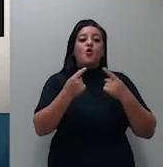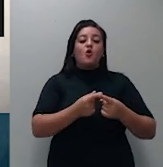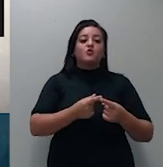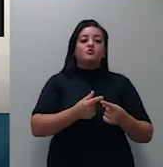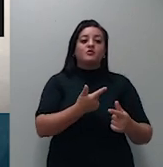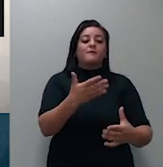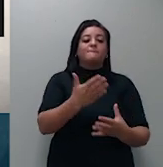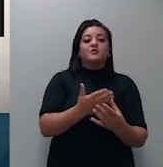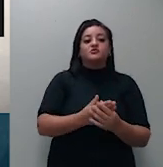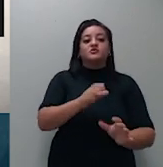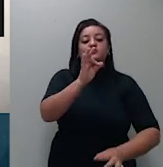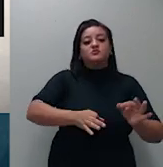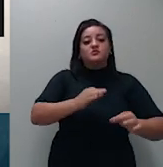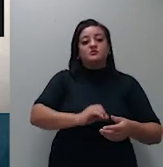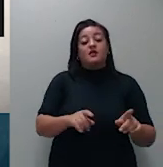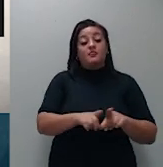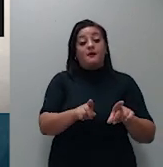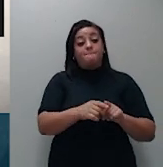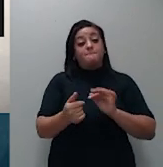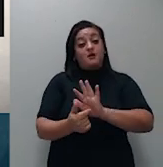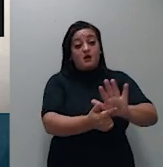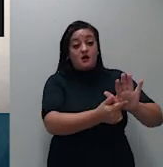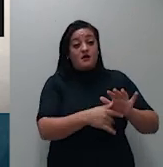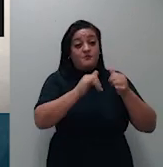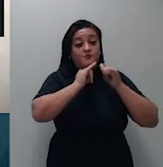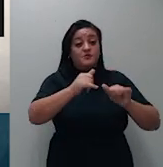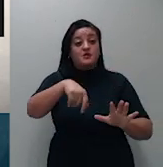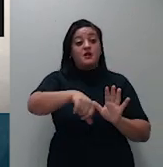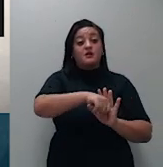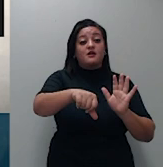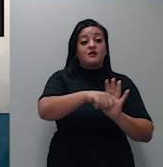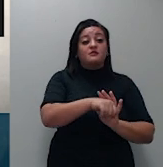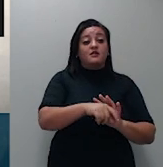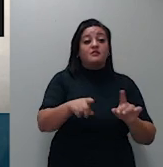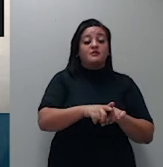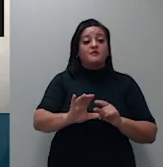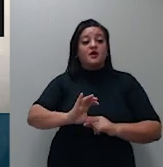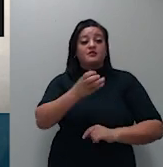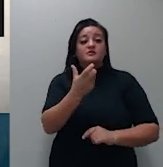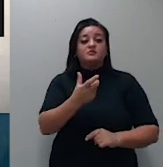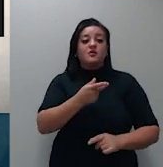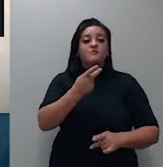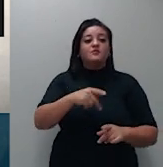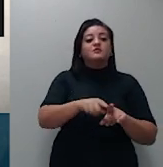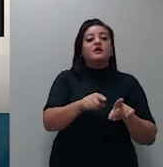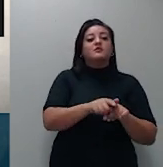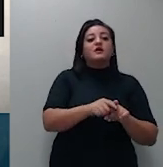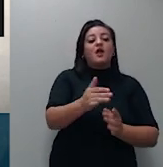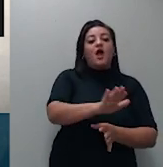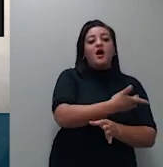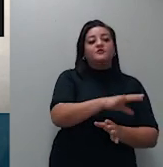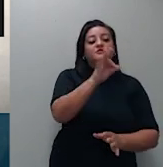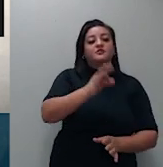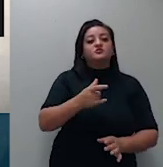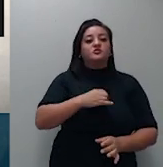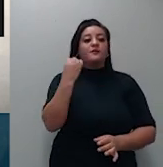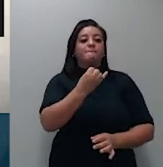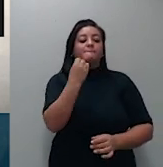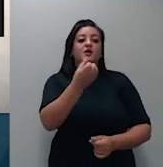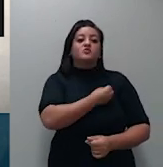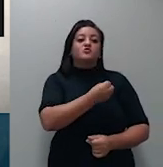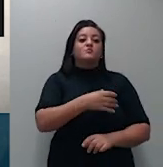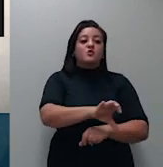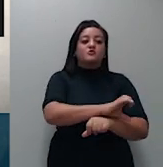consertar o lógico evidencia-se a manifesta ilegalidade da decisão combatida vez que afastou garantias fundamentais índole constitucional